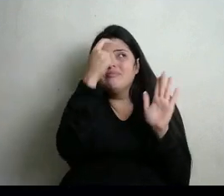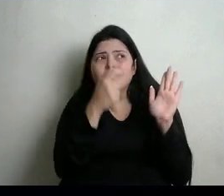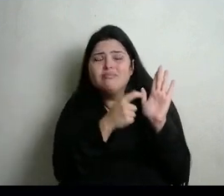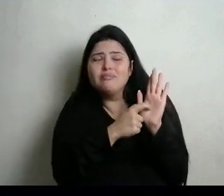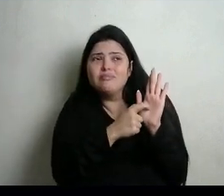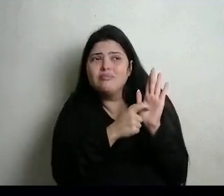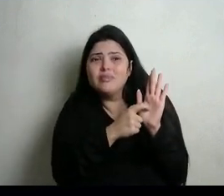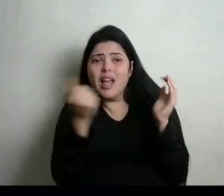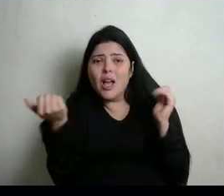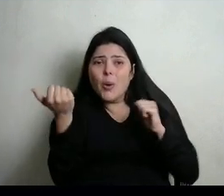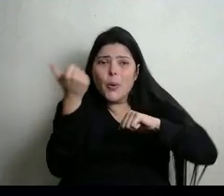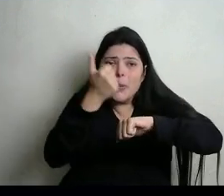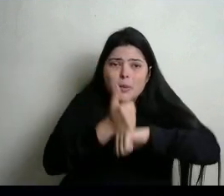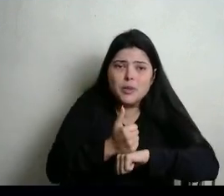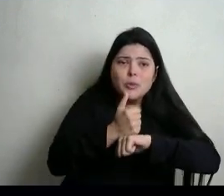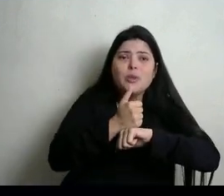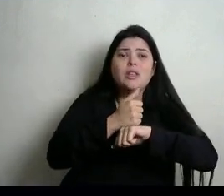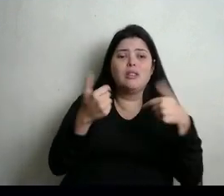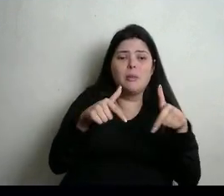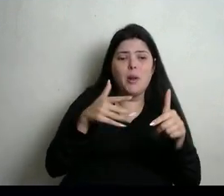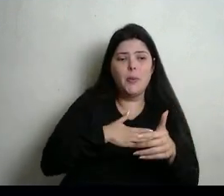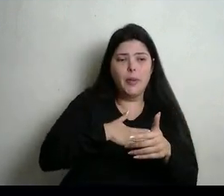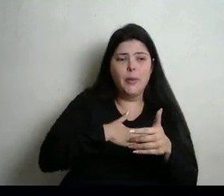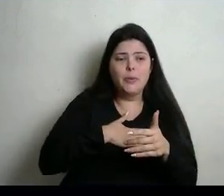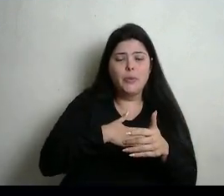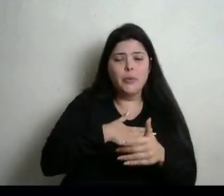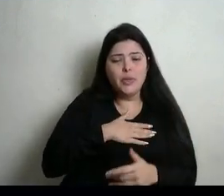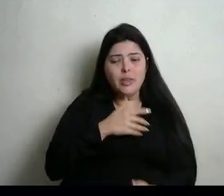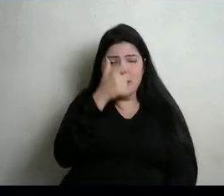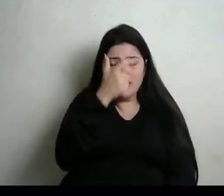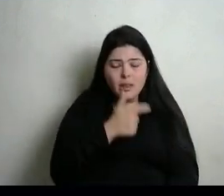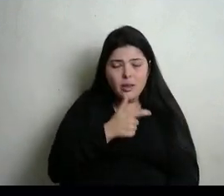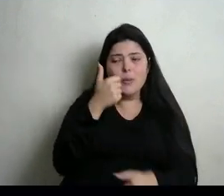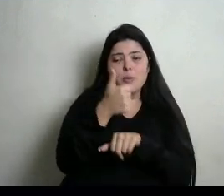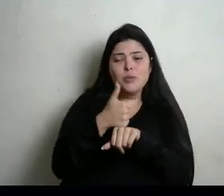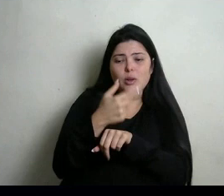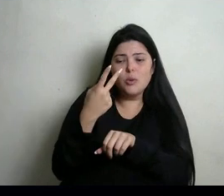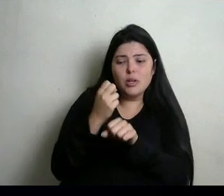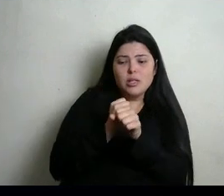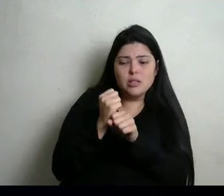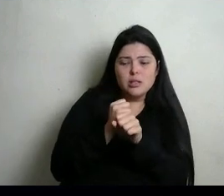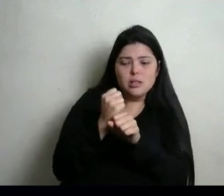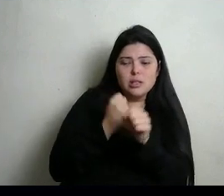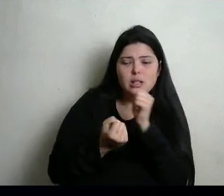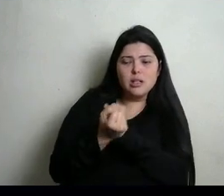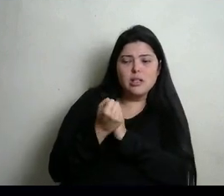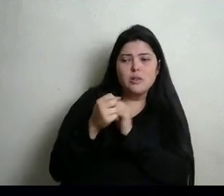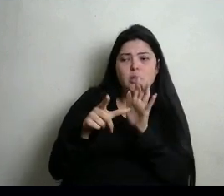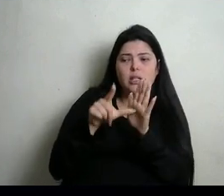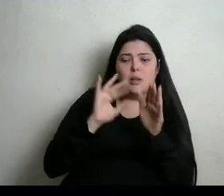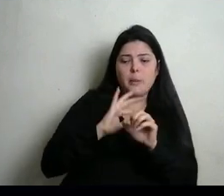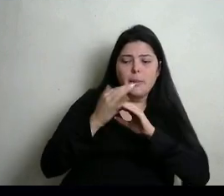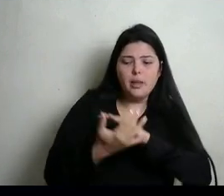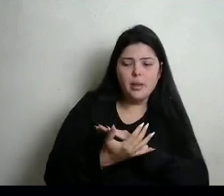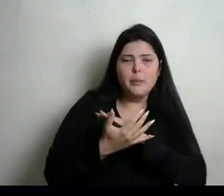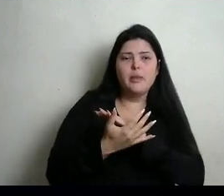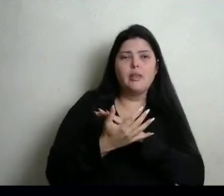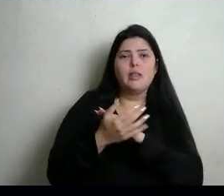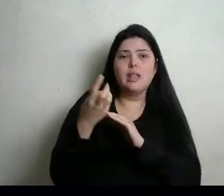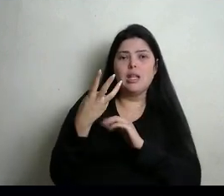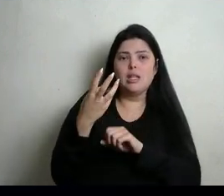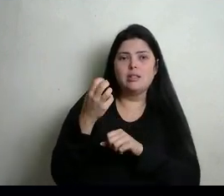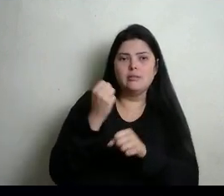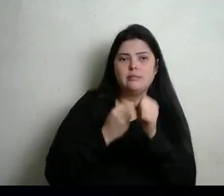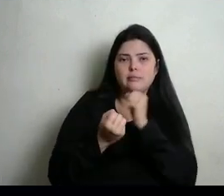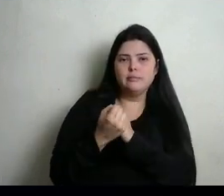de roubar nosso trabalho? Logo a gente que há 2 anos atrás, antes da pandemia, 3 anos agora, a